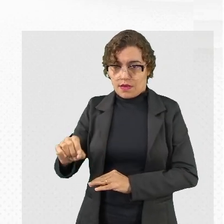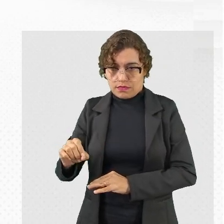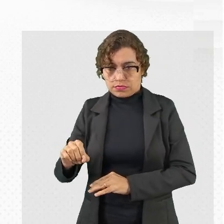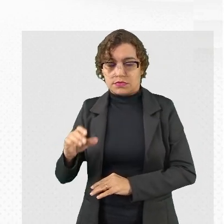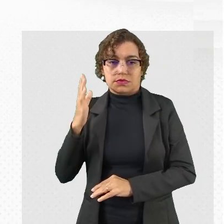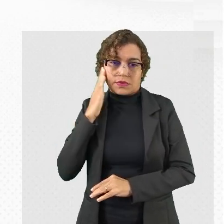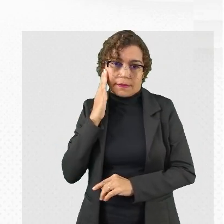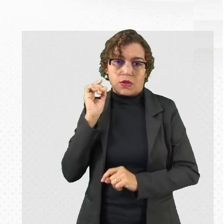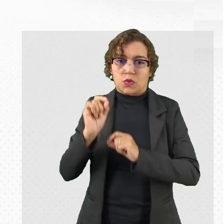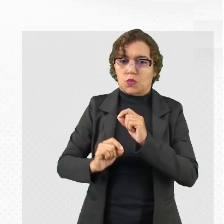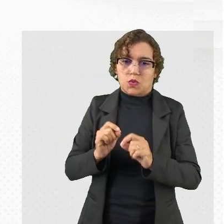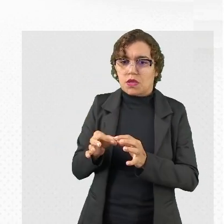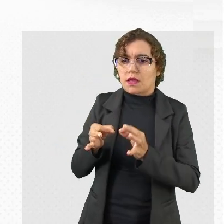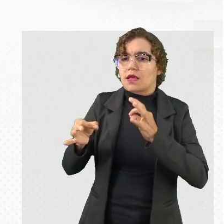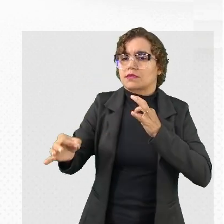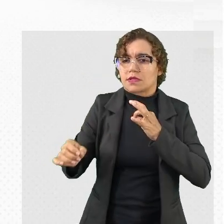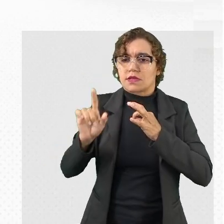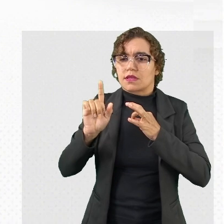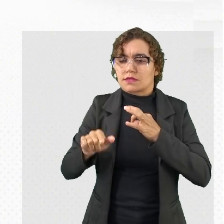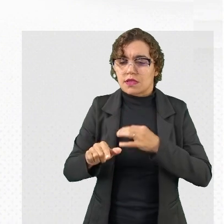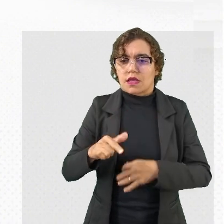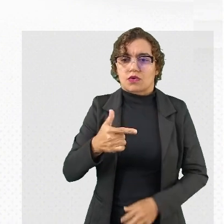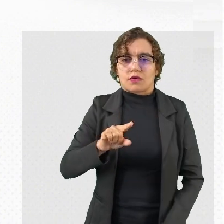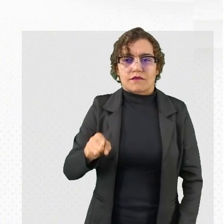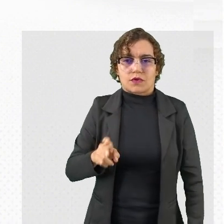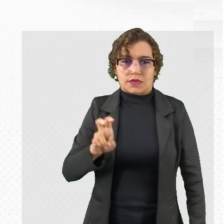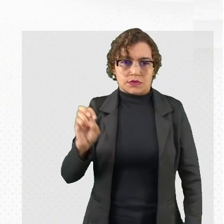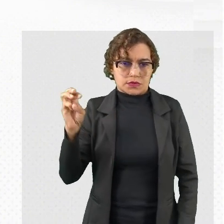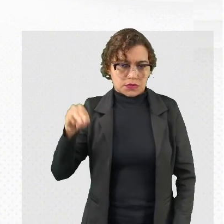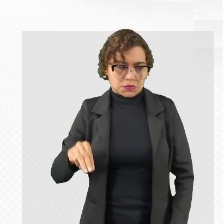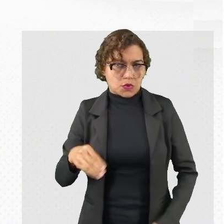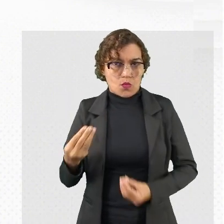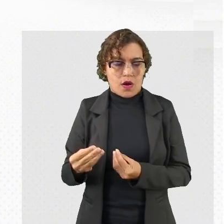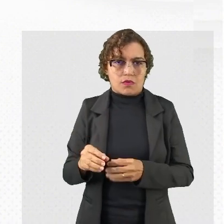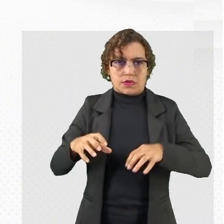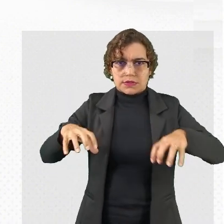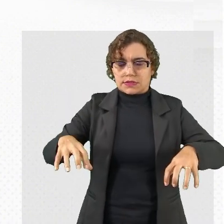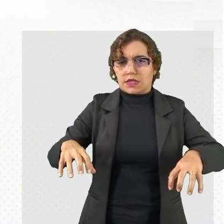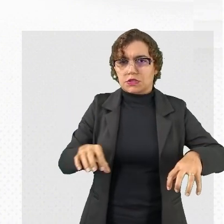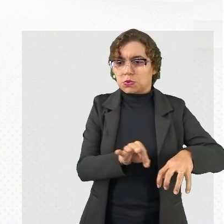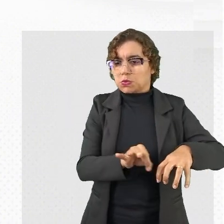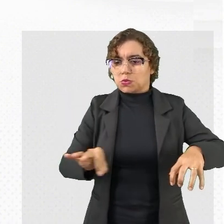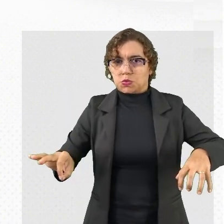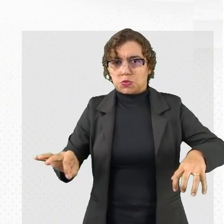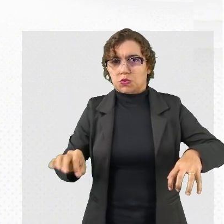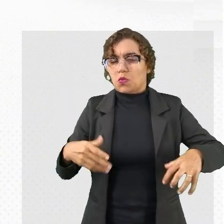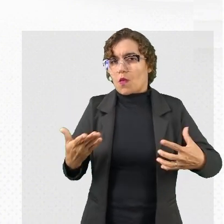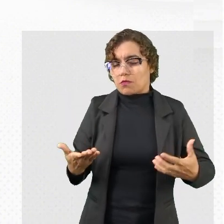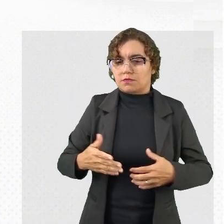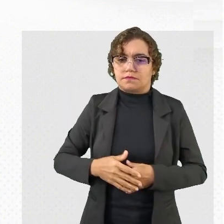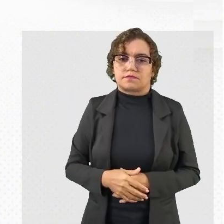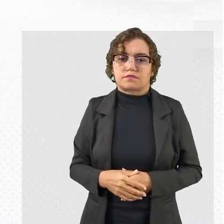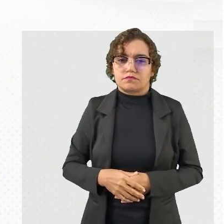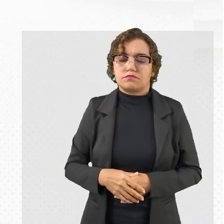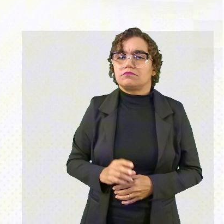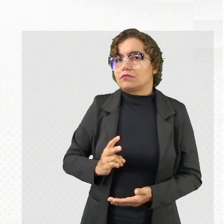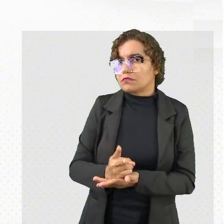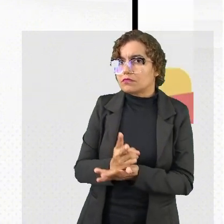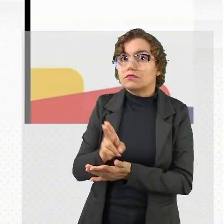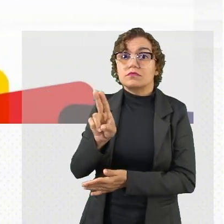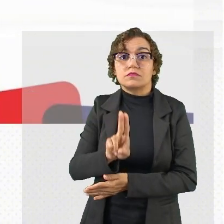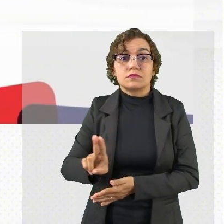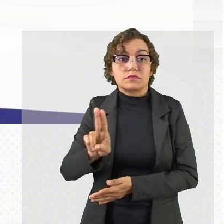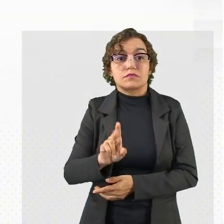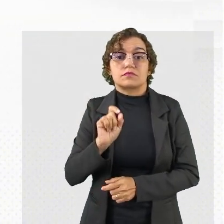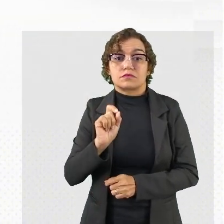centímetros. Qual é a distância entre essas duas cidades em quilômetro? Ó, beleza, turma. Olha, vamos sempre usar aqui a